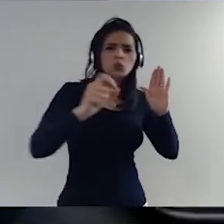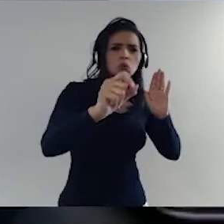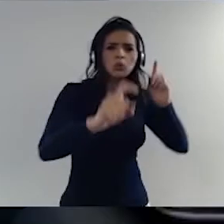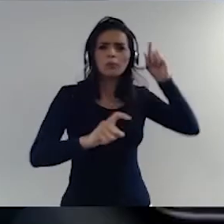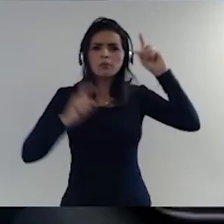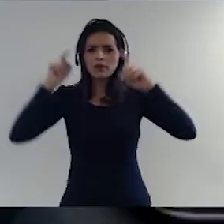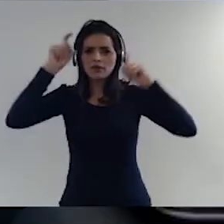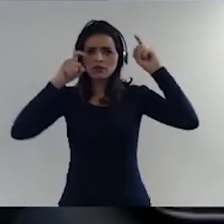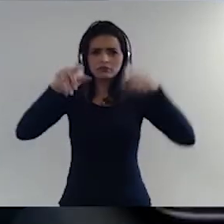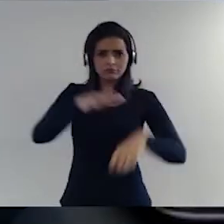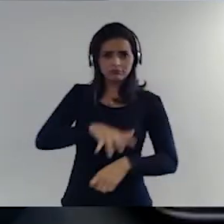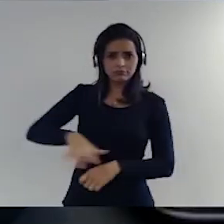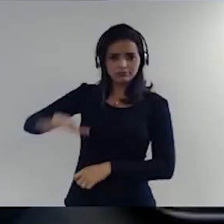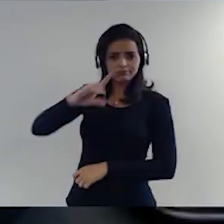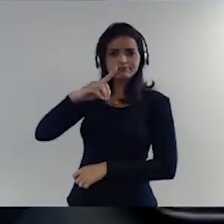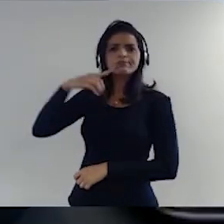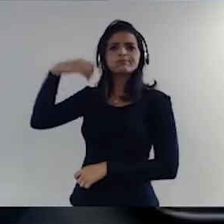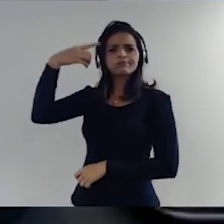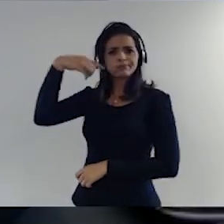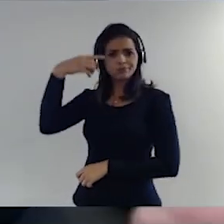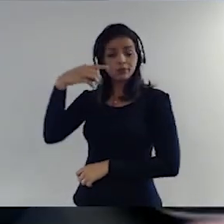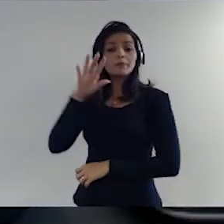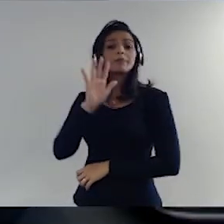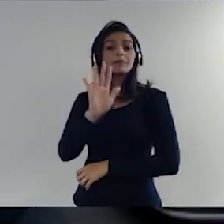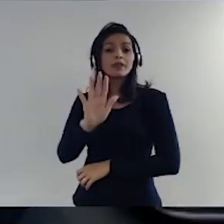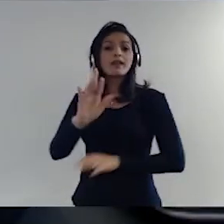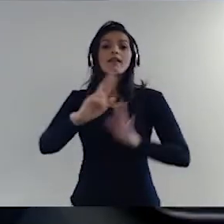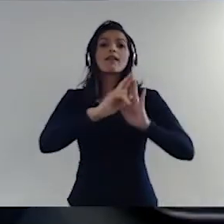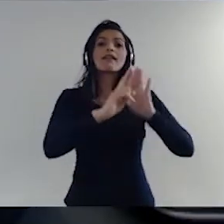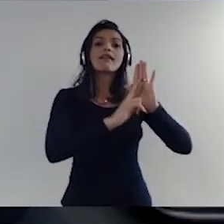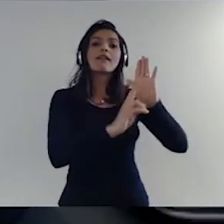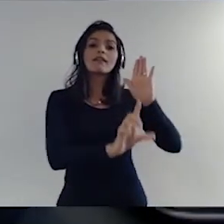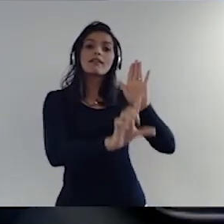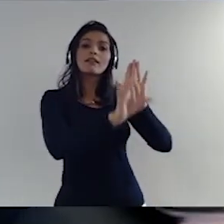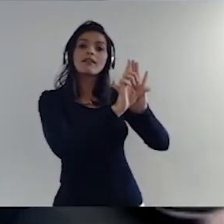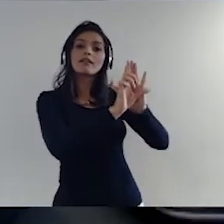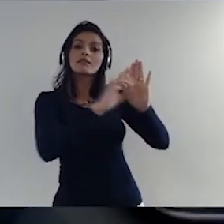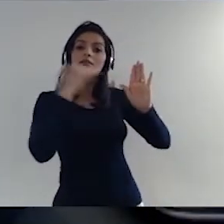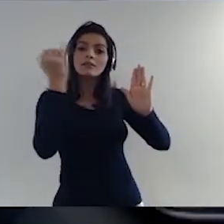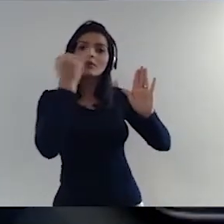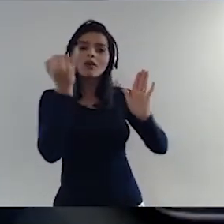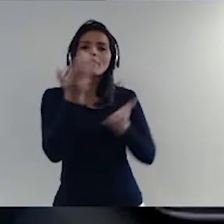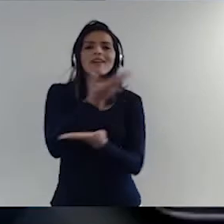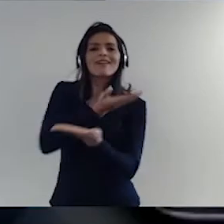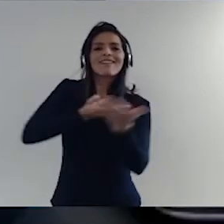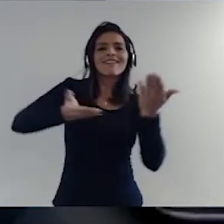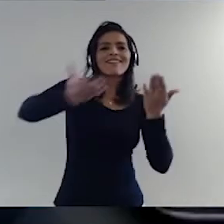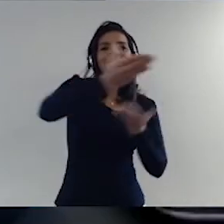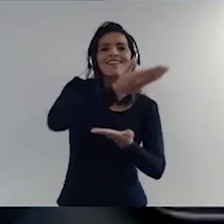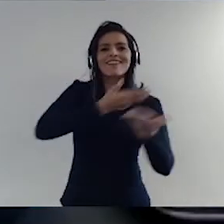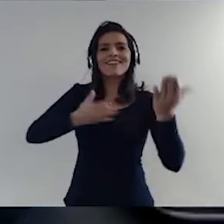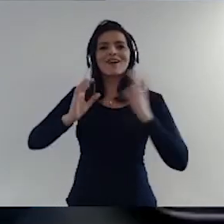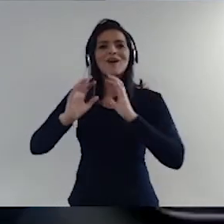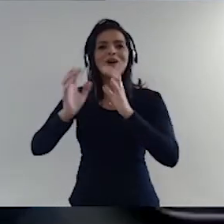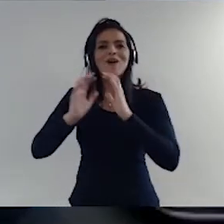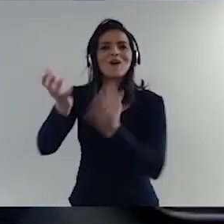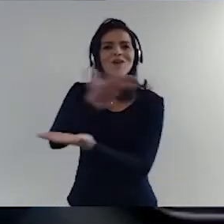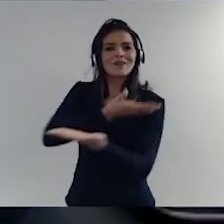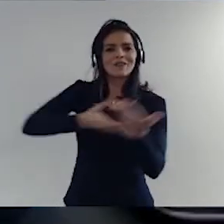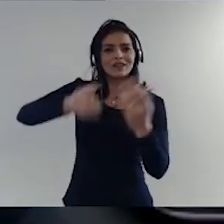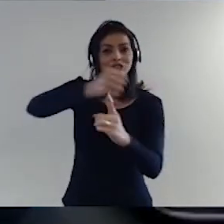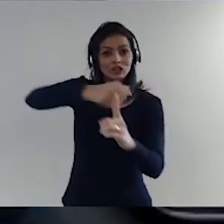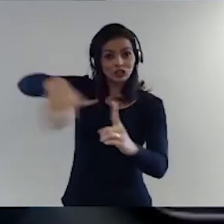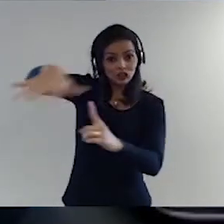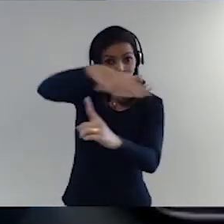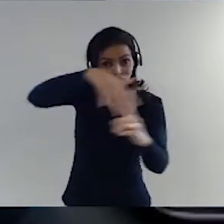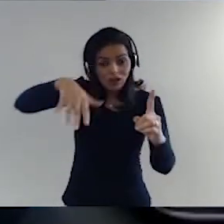da advocacia. Se há regras importantes para a convivência social, são as regras